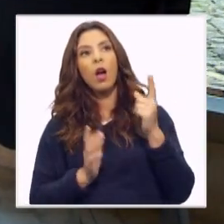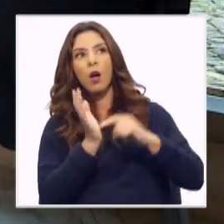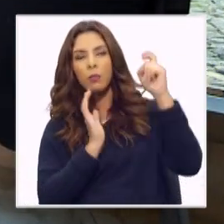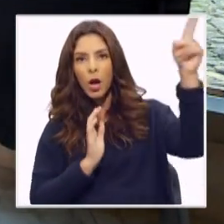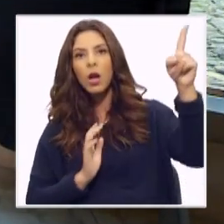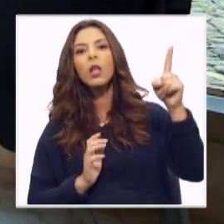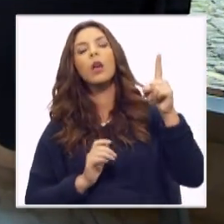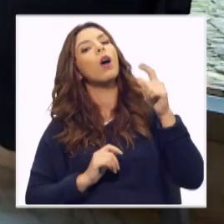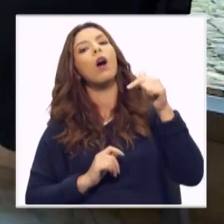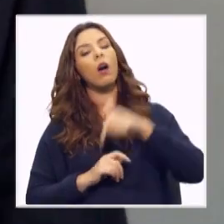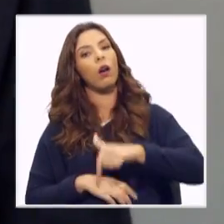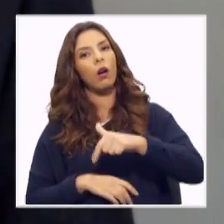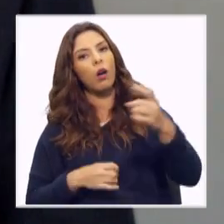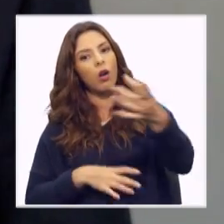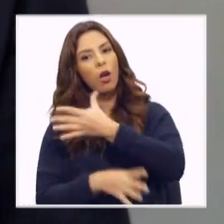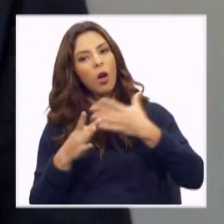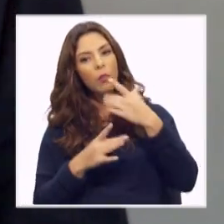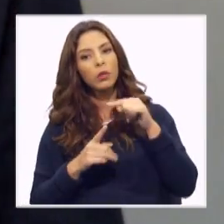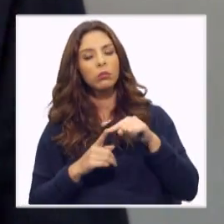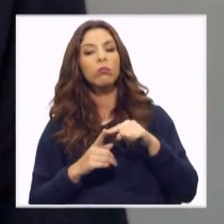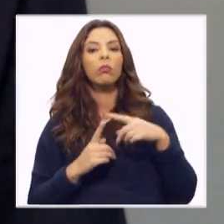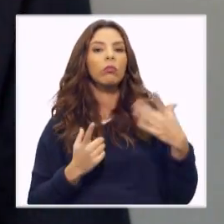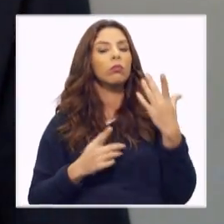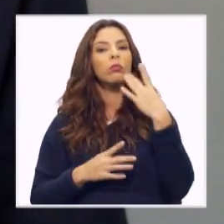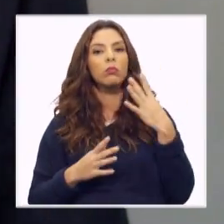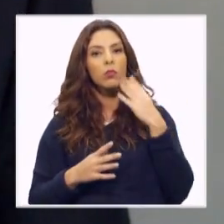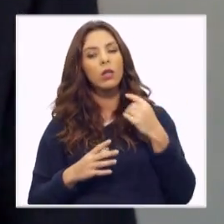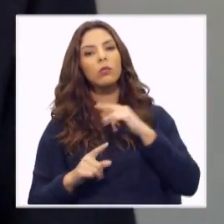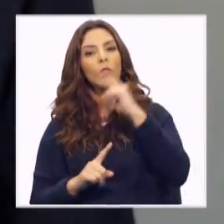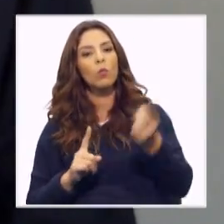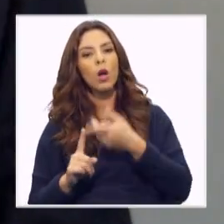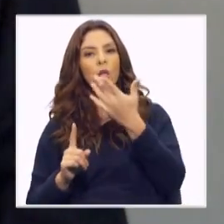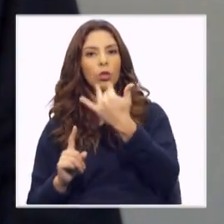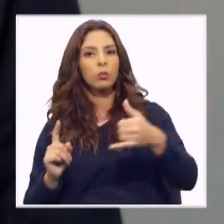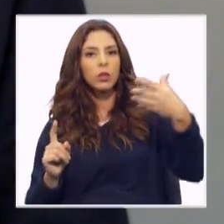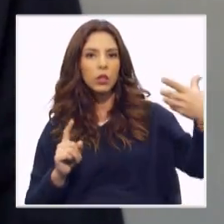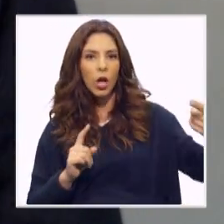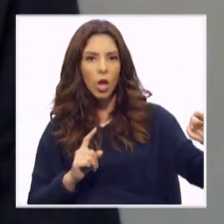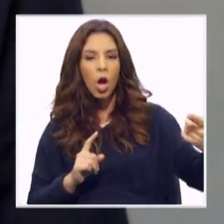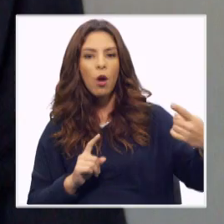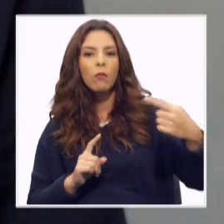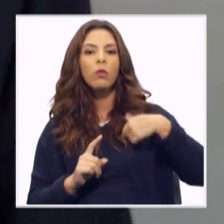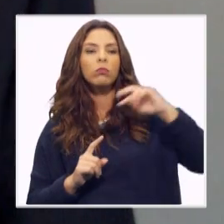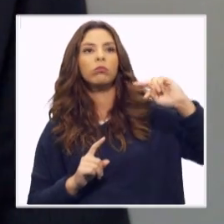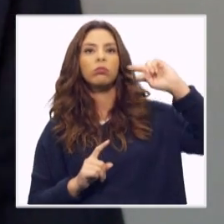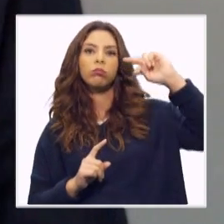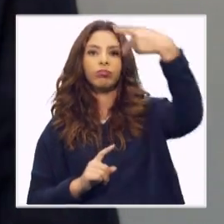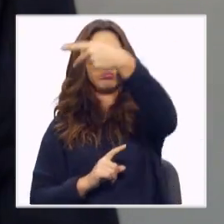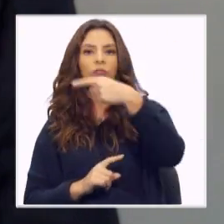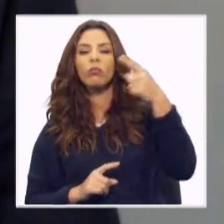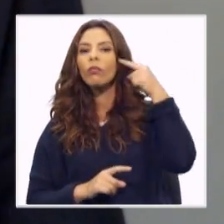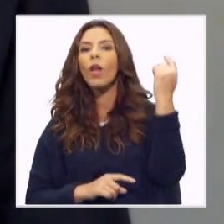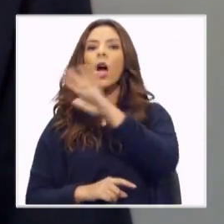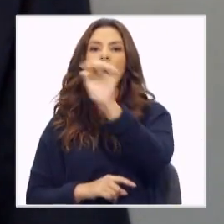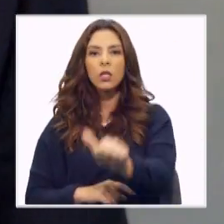crescer nos dois mercados, Europa e Estados Unidos. A Ásia vai fazer parte da nossa estratégia futura, portanto, 2019, 2020, vamos também abrir um escritório